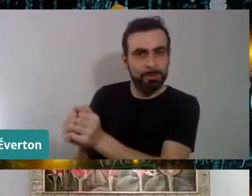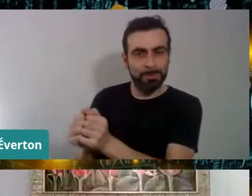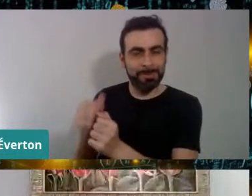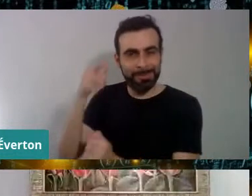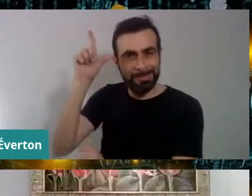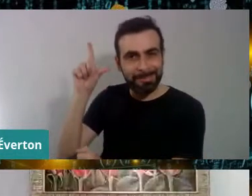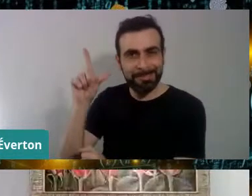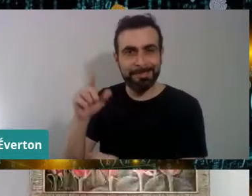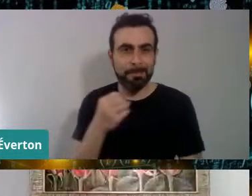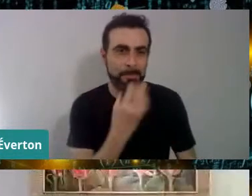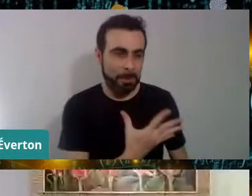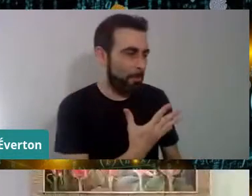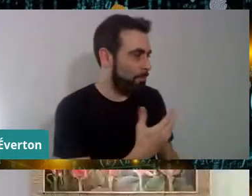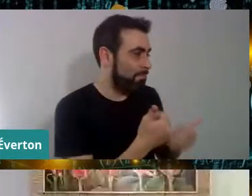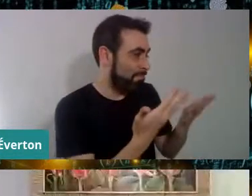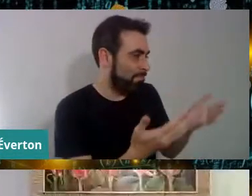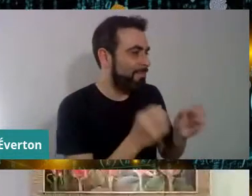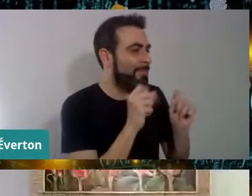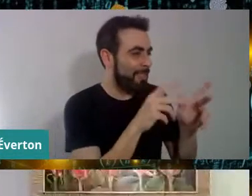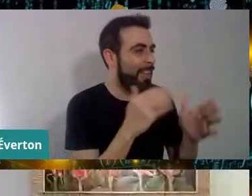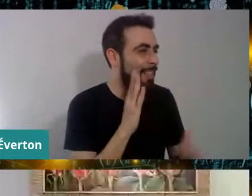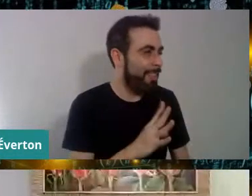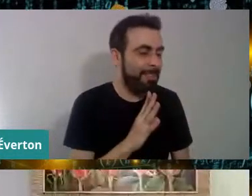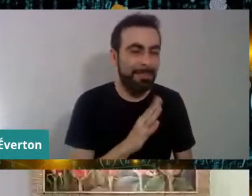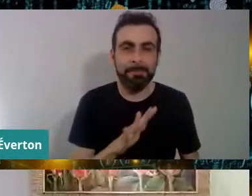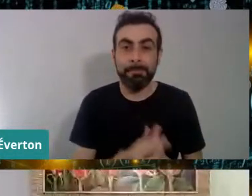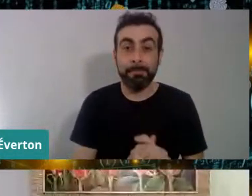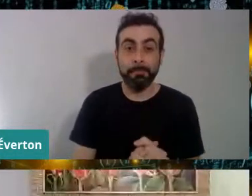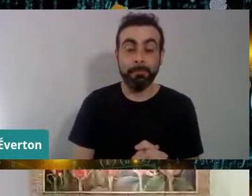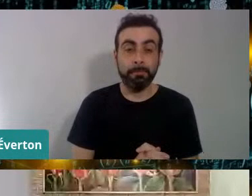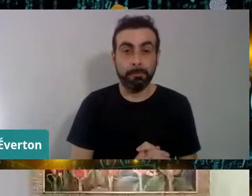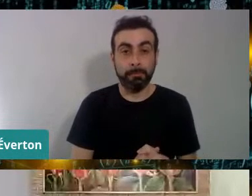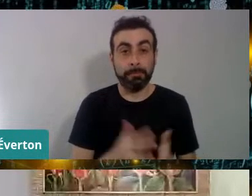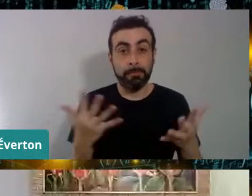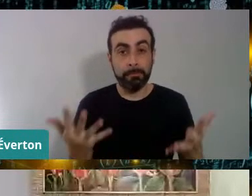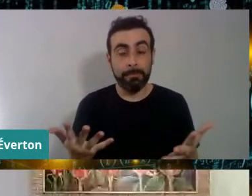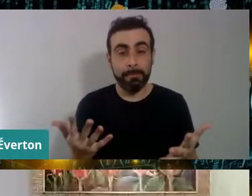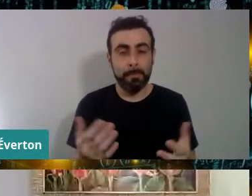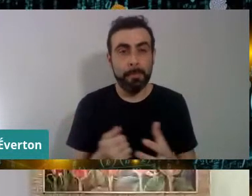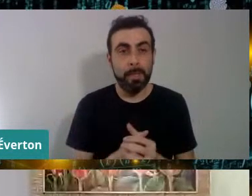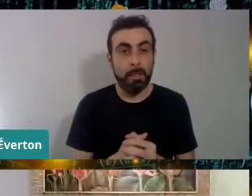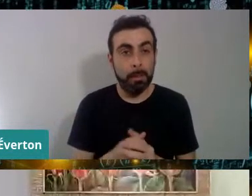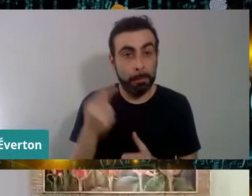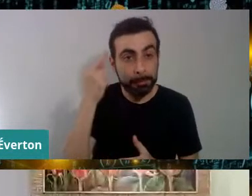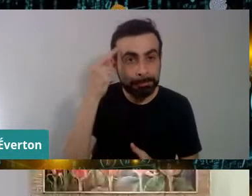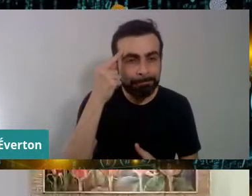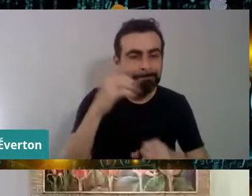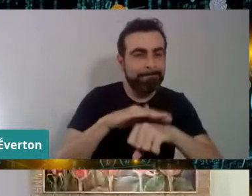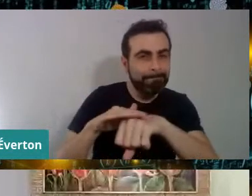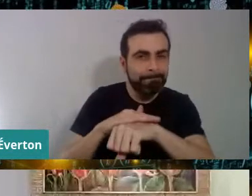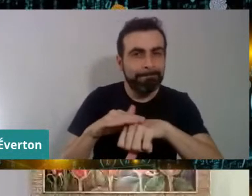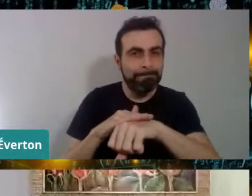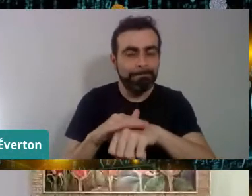que legal. Que coisa boa. Bom, vamos voltar um pouquinho agora para conversar sobre